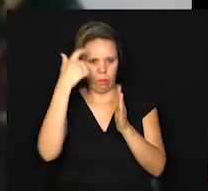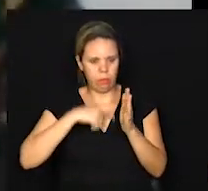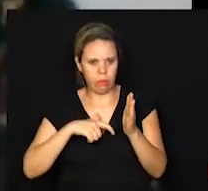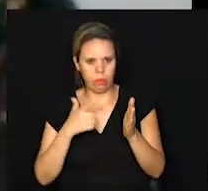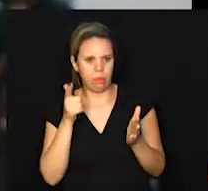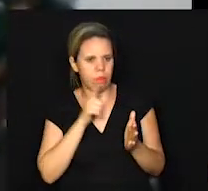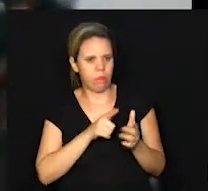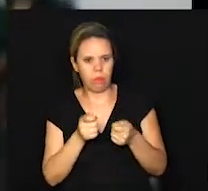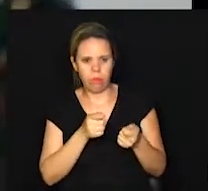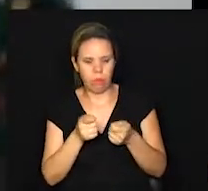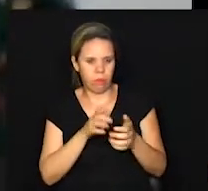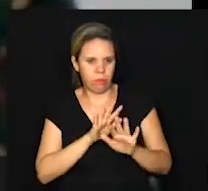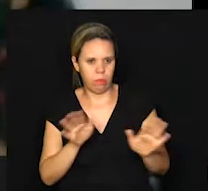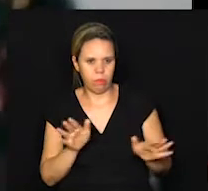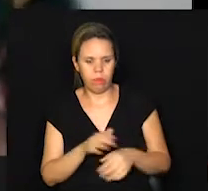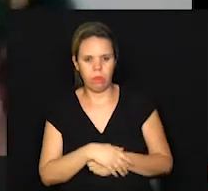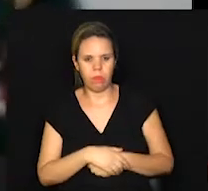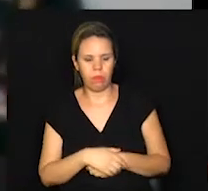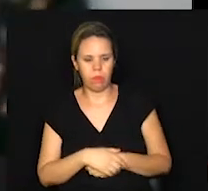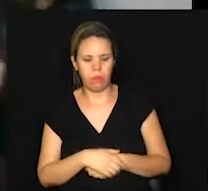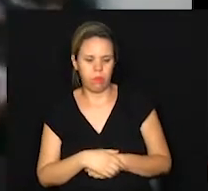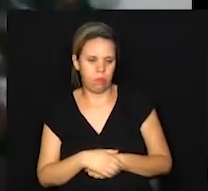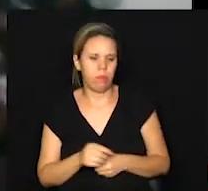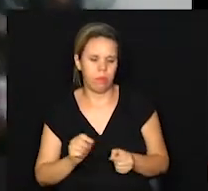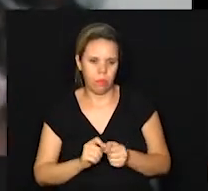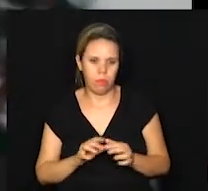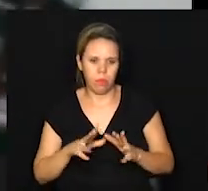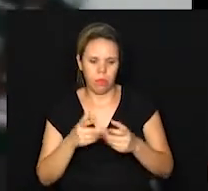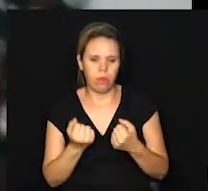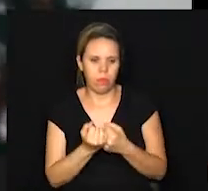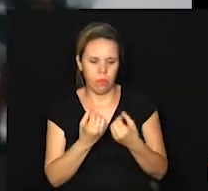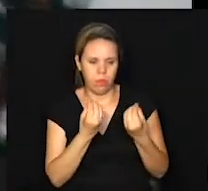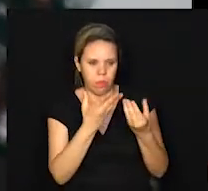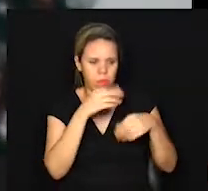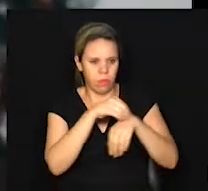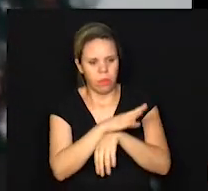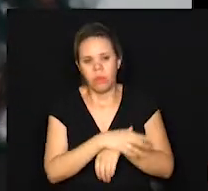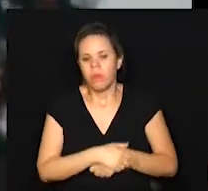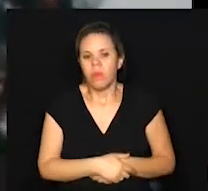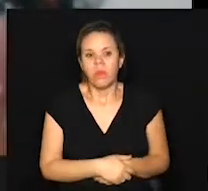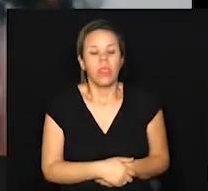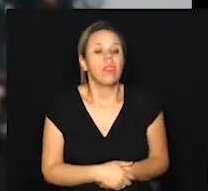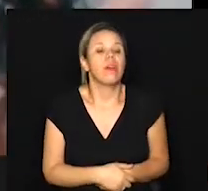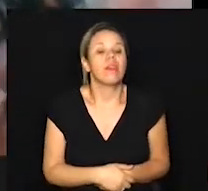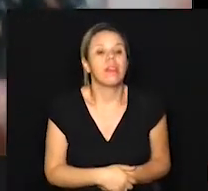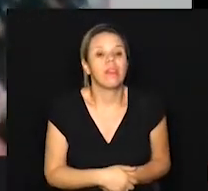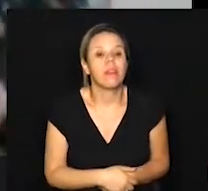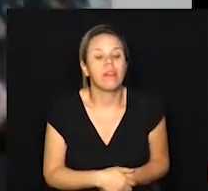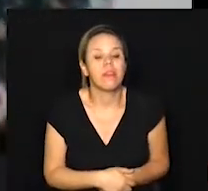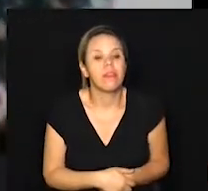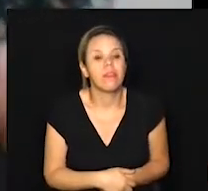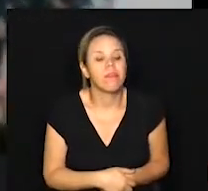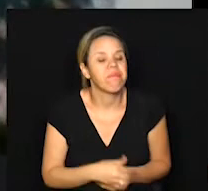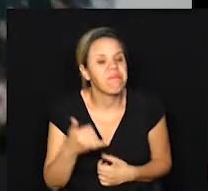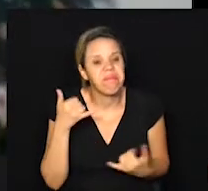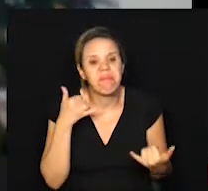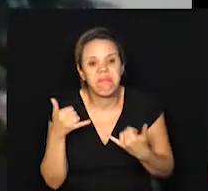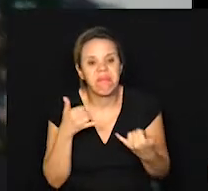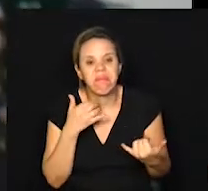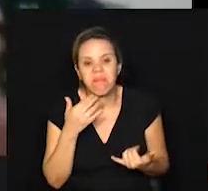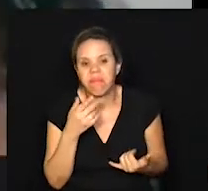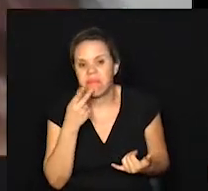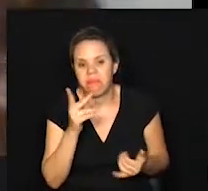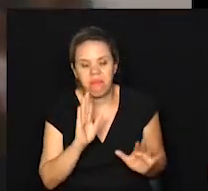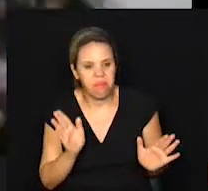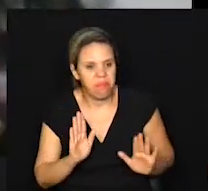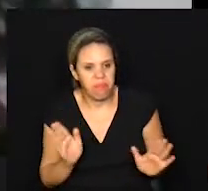consigo lidar com isso. Não, mas nós vamos lhe dar todo o suporte. Esse todo o suporte não me atendiam ao telefone, não